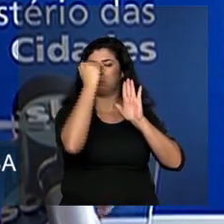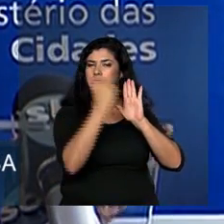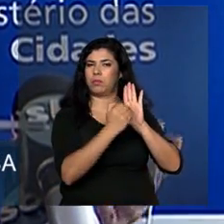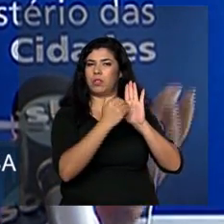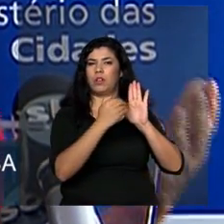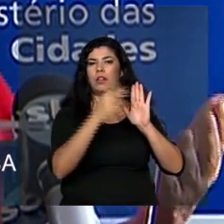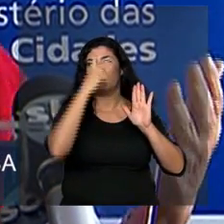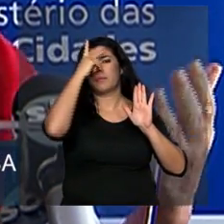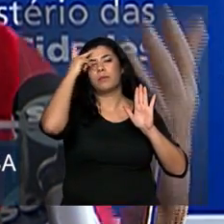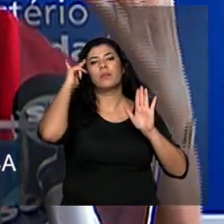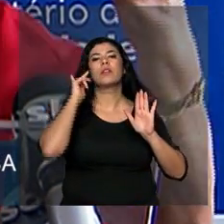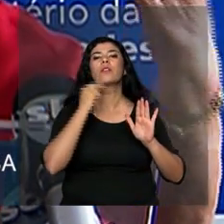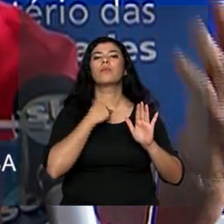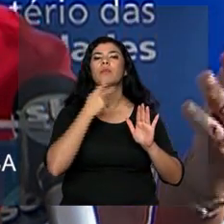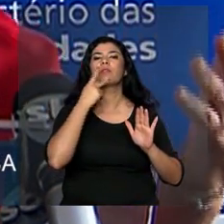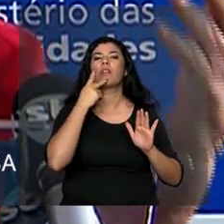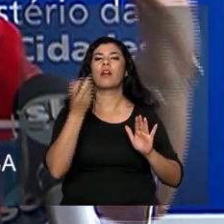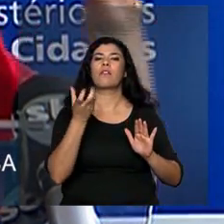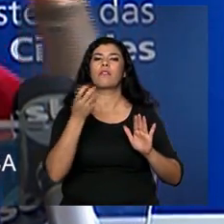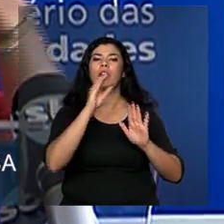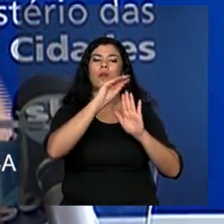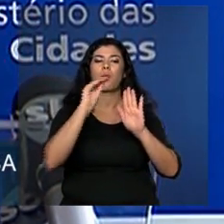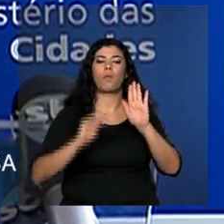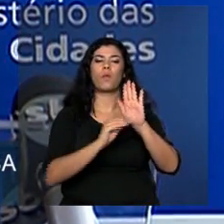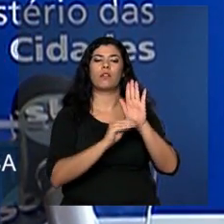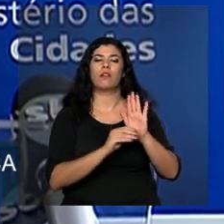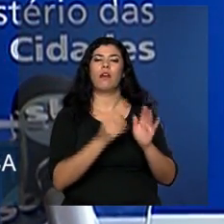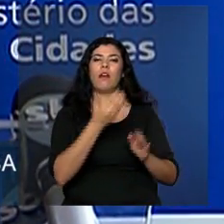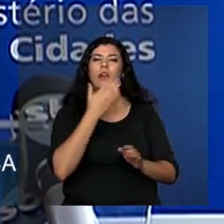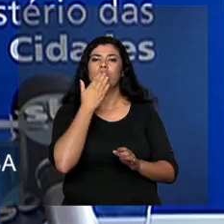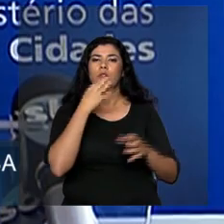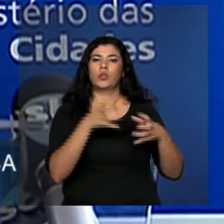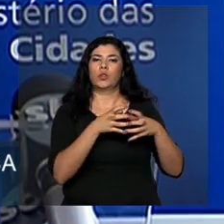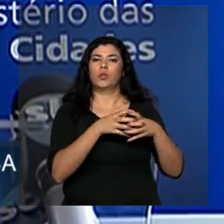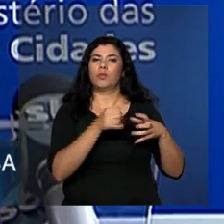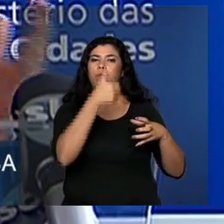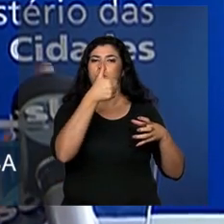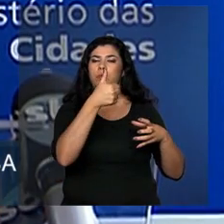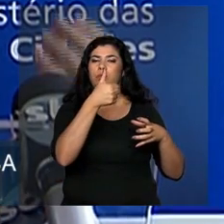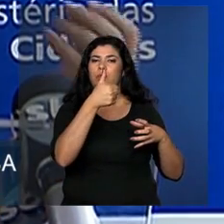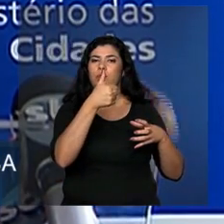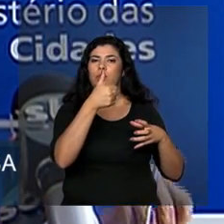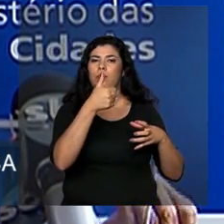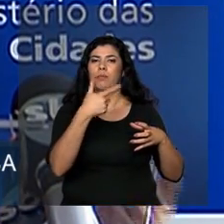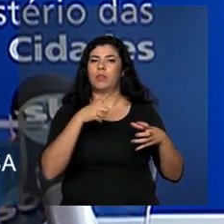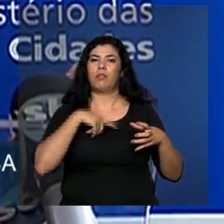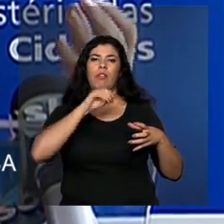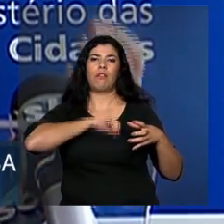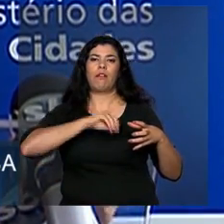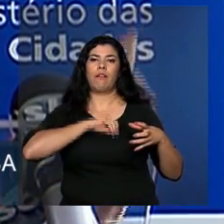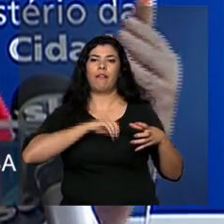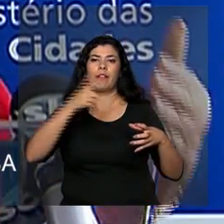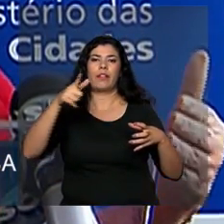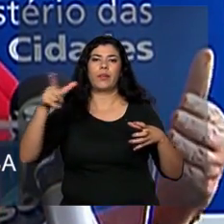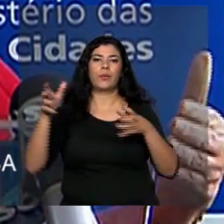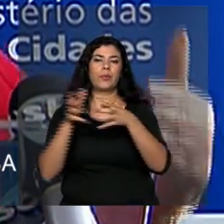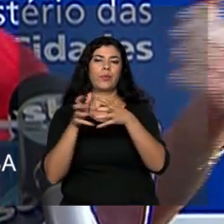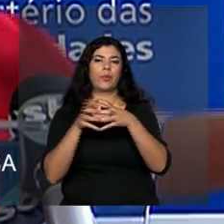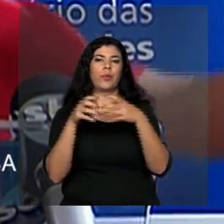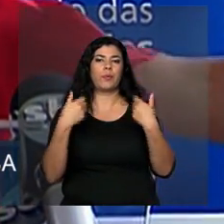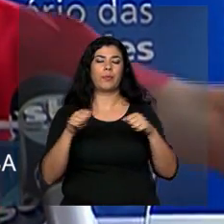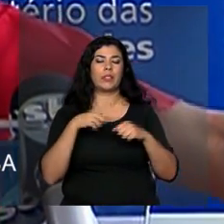não pode falar que quer ir para a faixa 1 se ela não tiver enquadramento de renda, ou seja, ela tem de ter uma